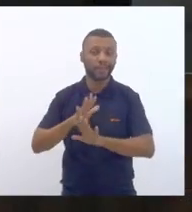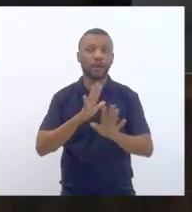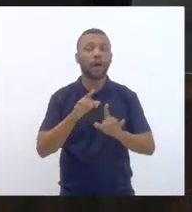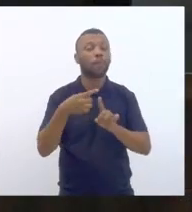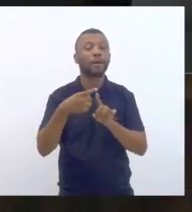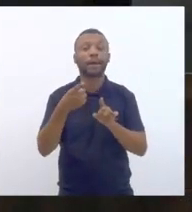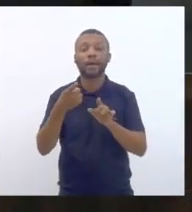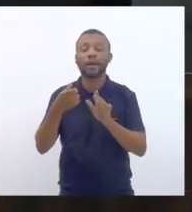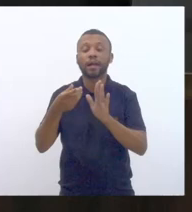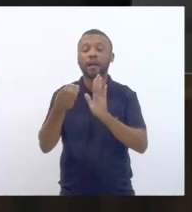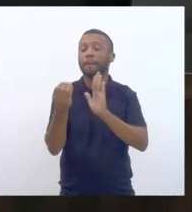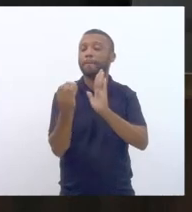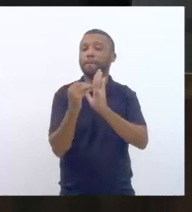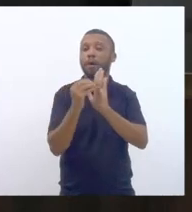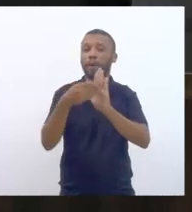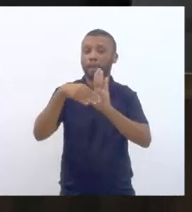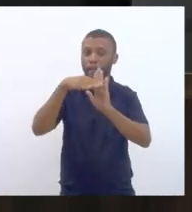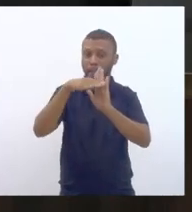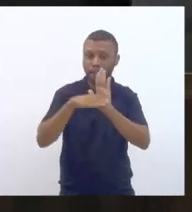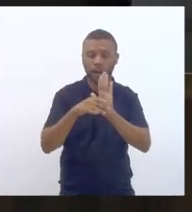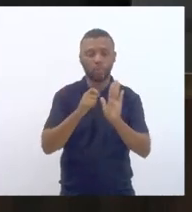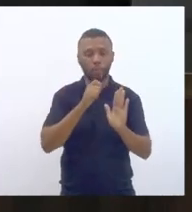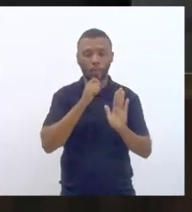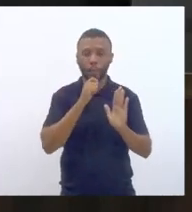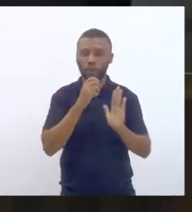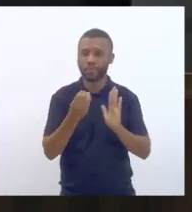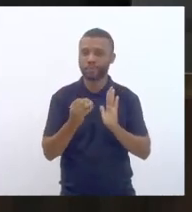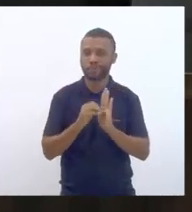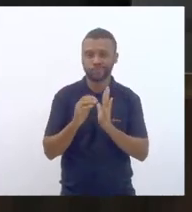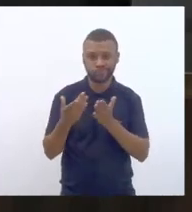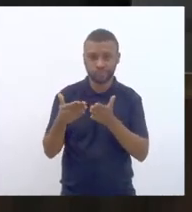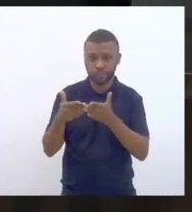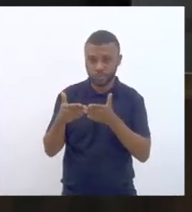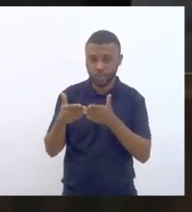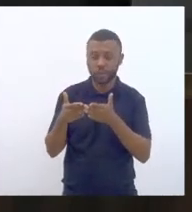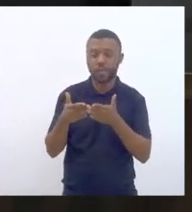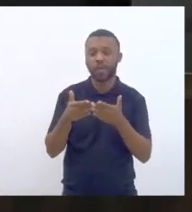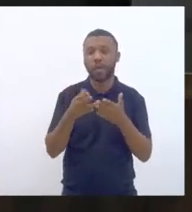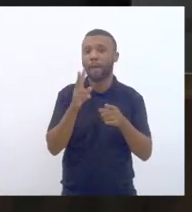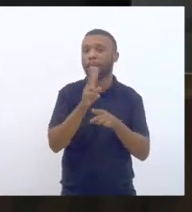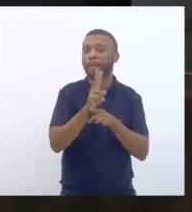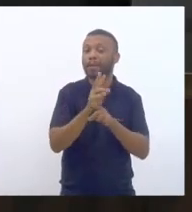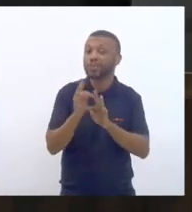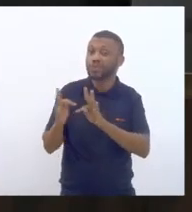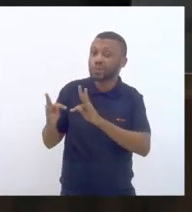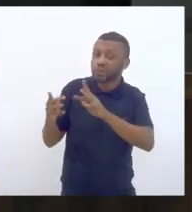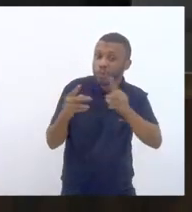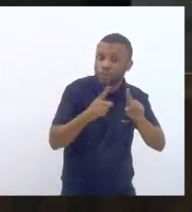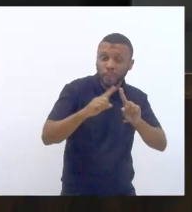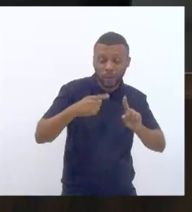não botei na lista. Deputado Marcelo Dino, cuidei de todo mundo e não cuidei do meu.